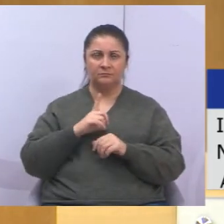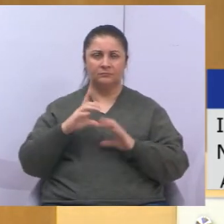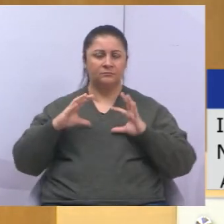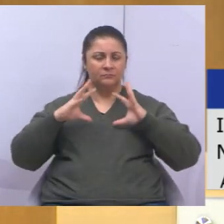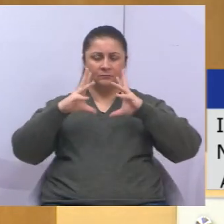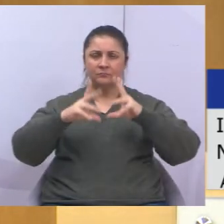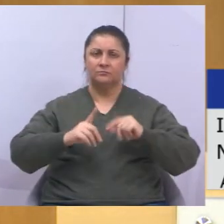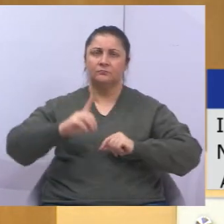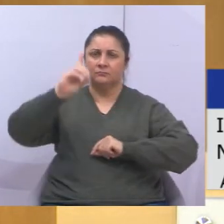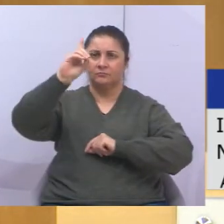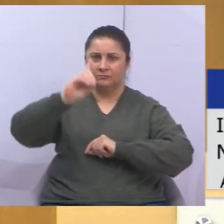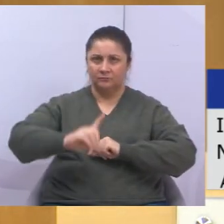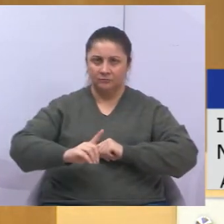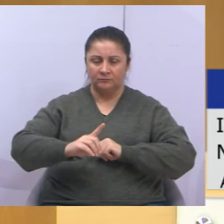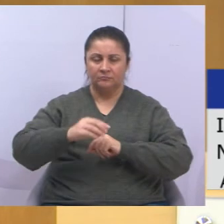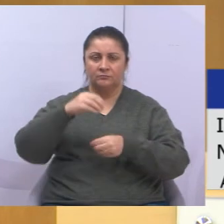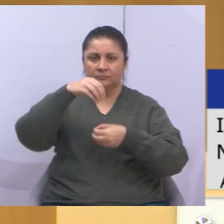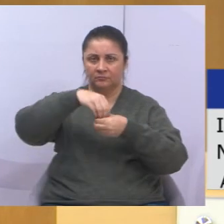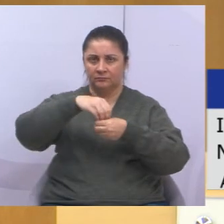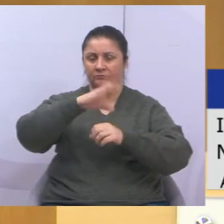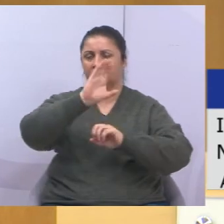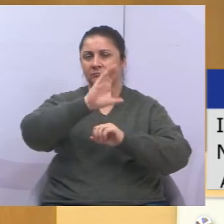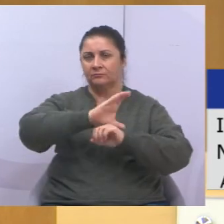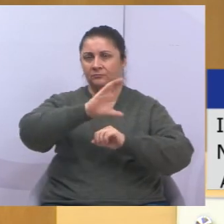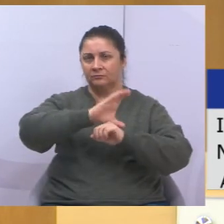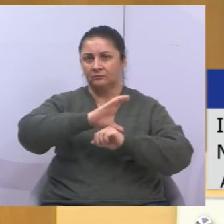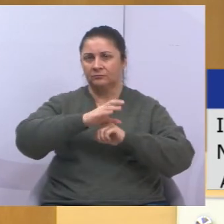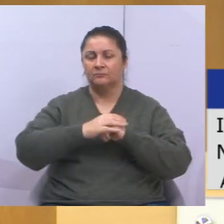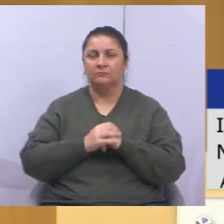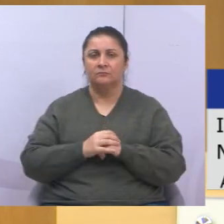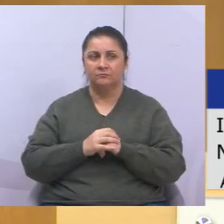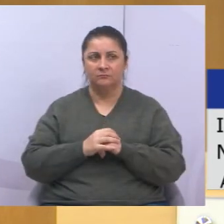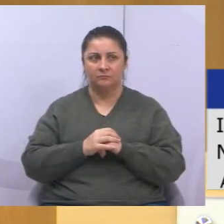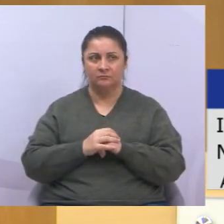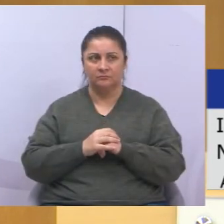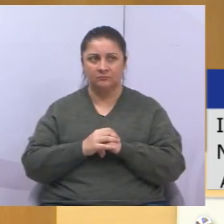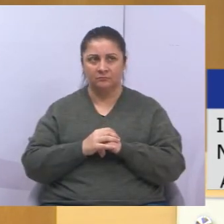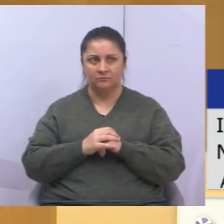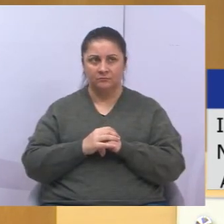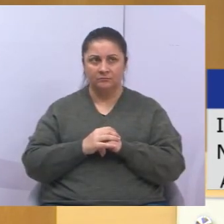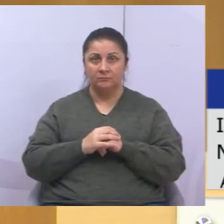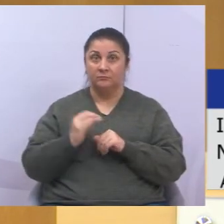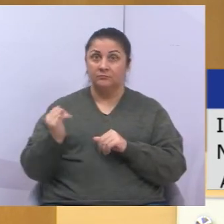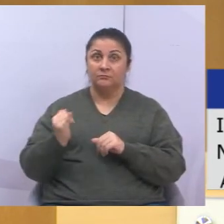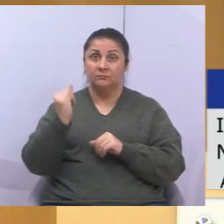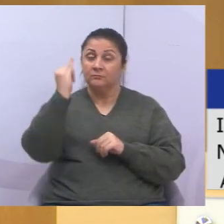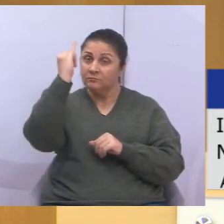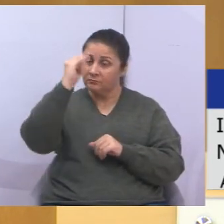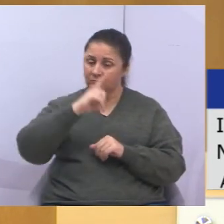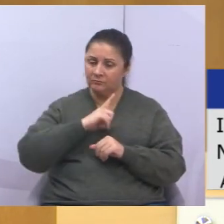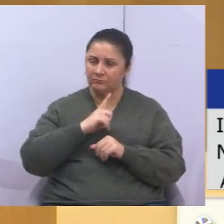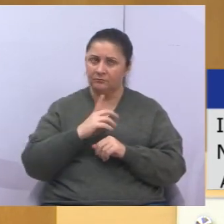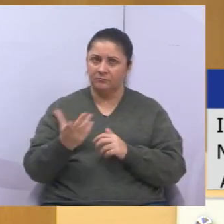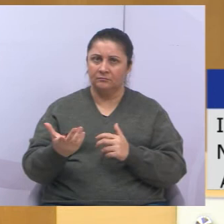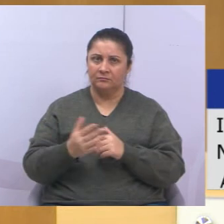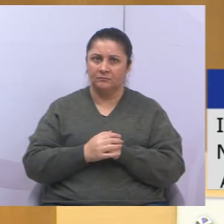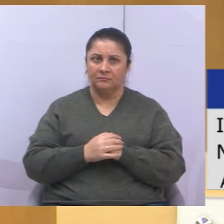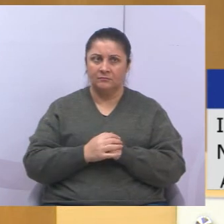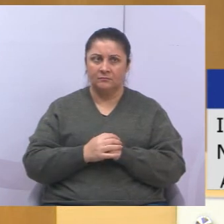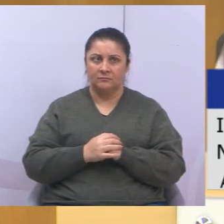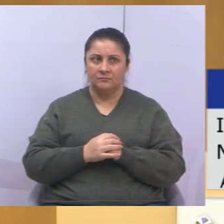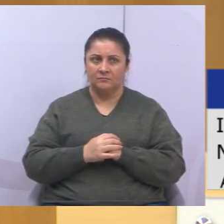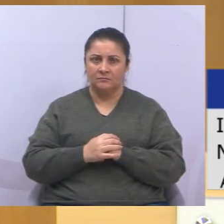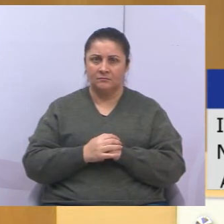esses direitos que estão consagrados lá na nossa Constituição. É fundamental que tenham.